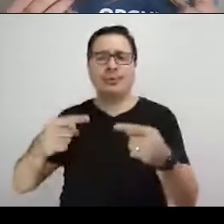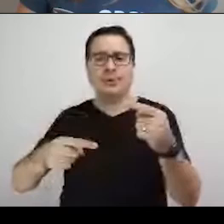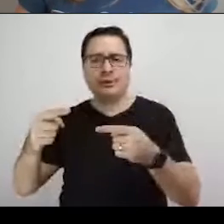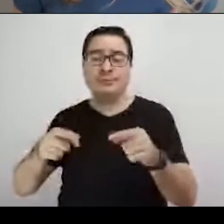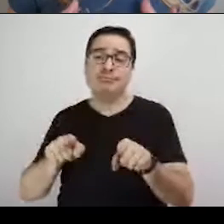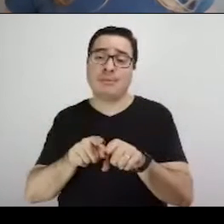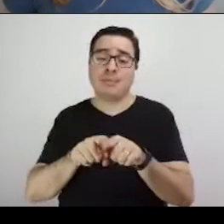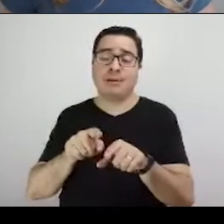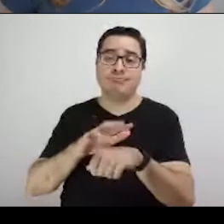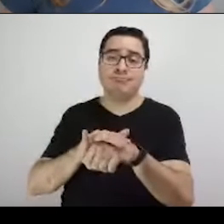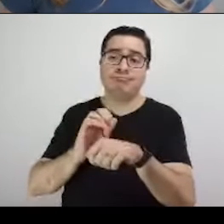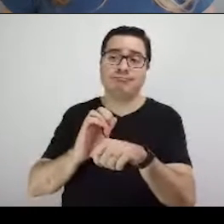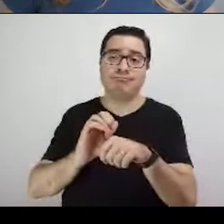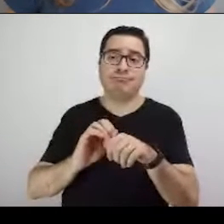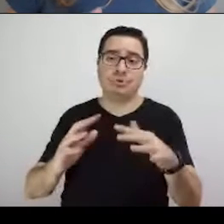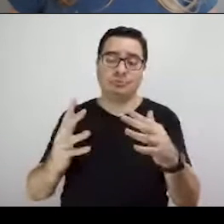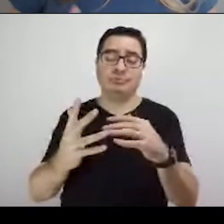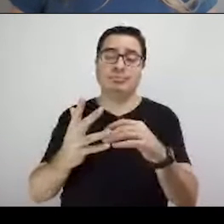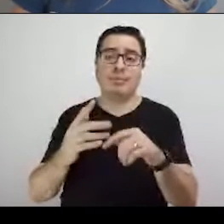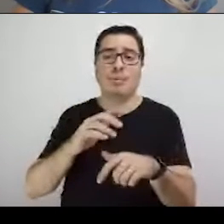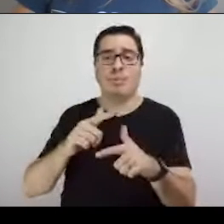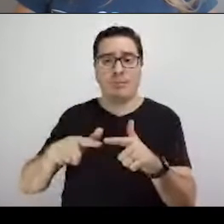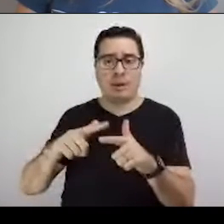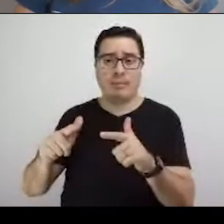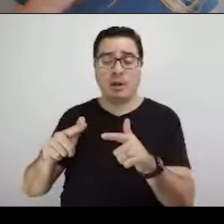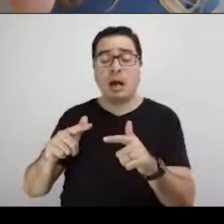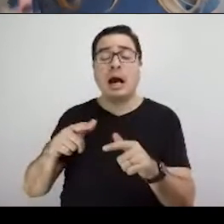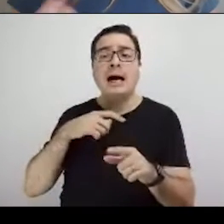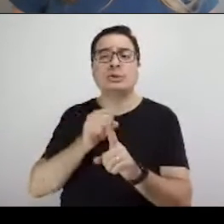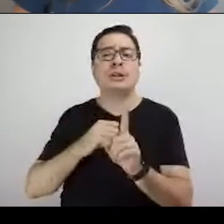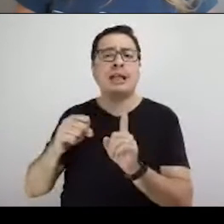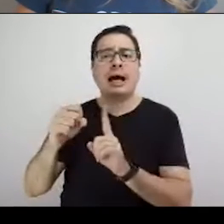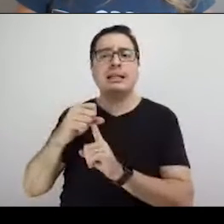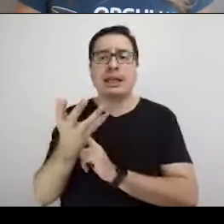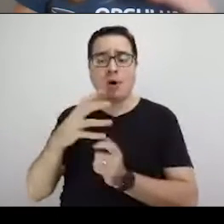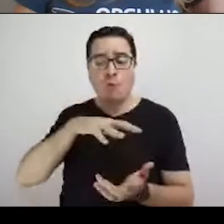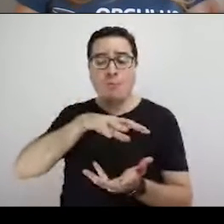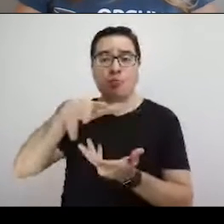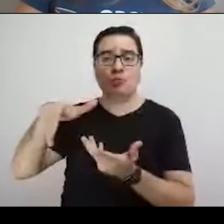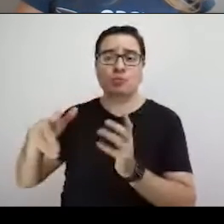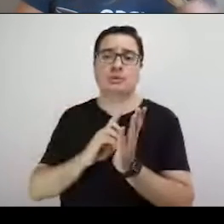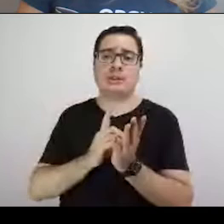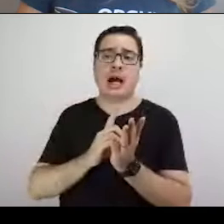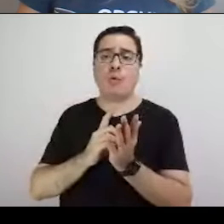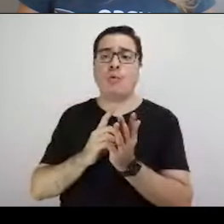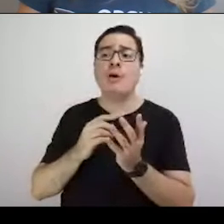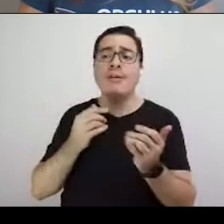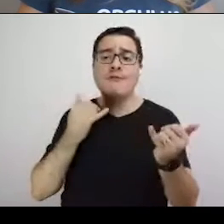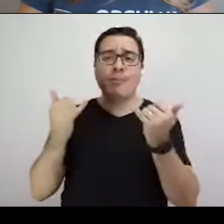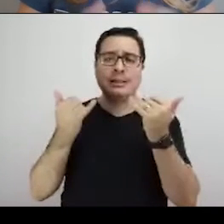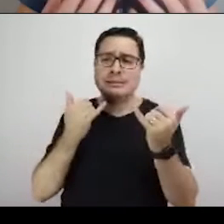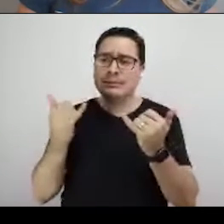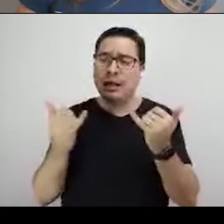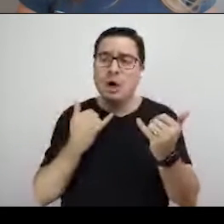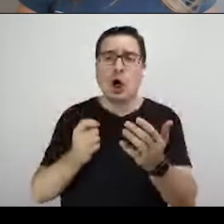A sociedade busca um mundo digital, obter informações, fazer compras digitais e